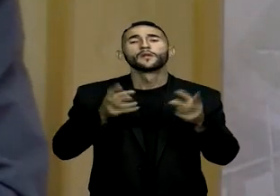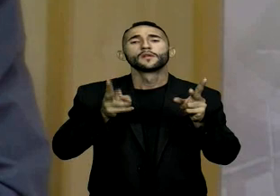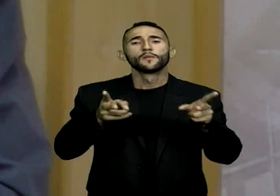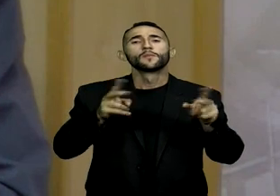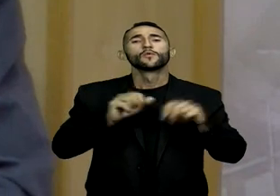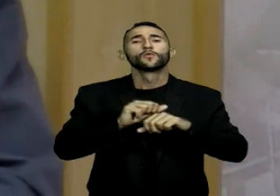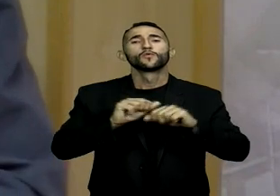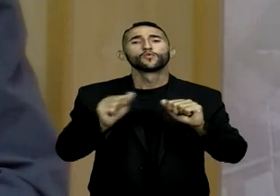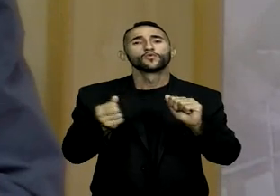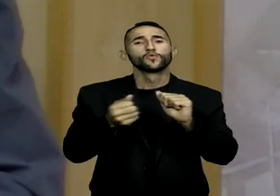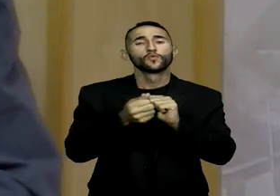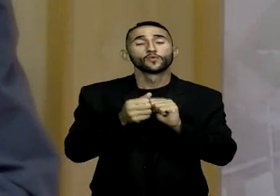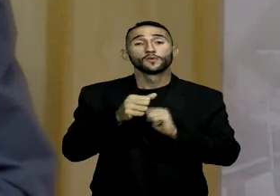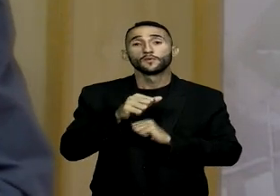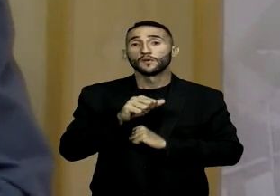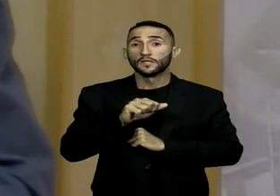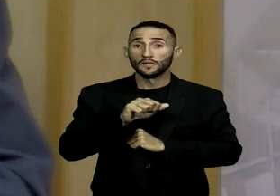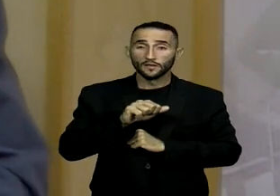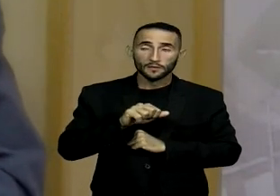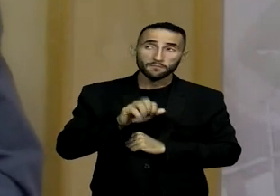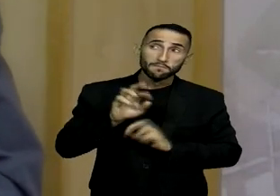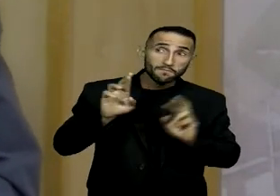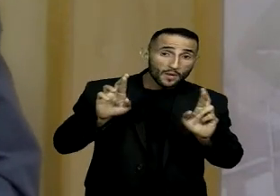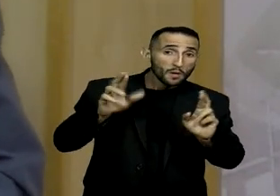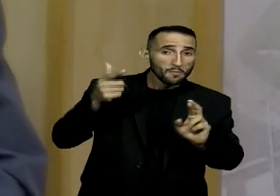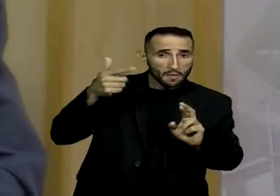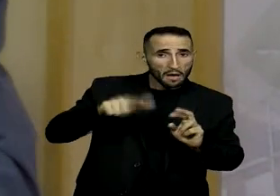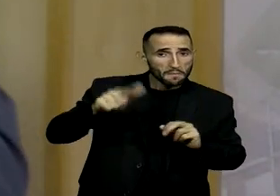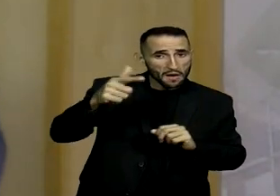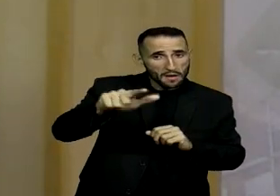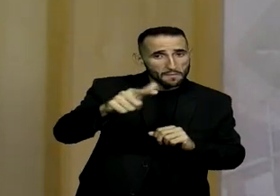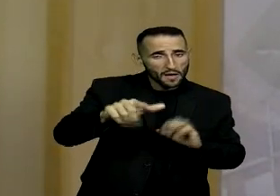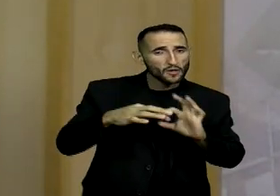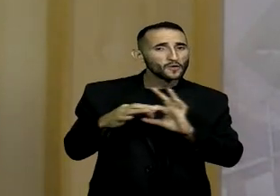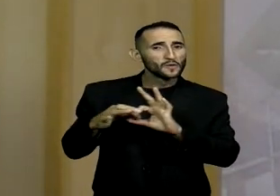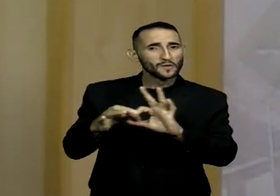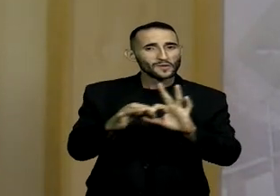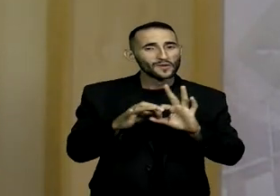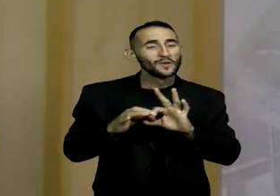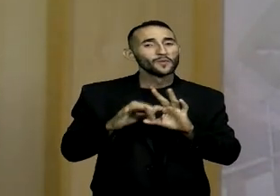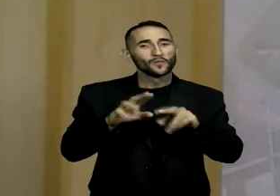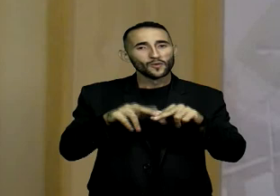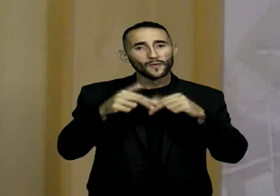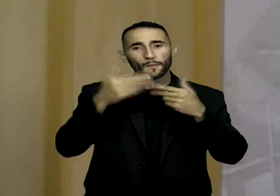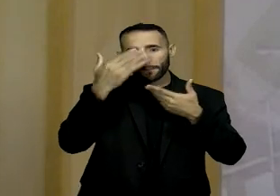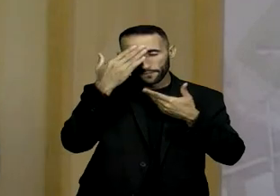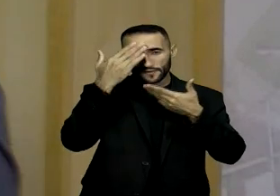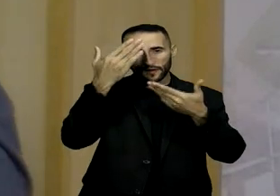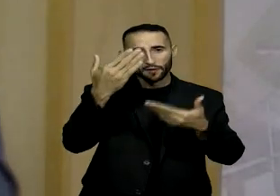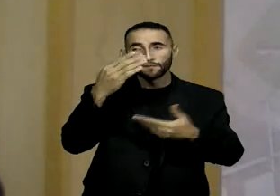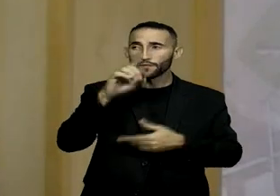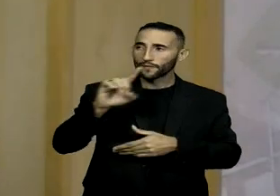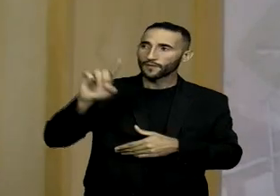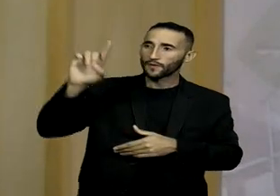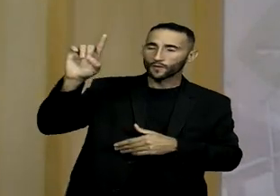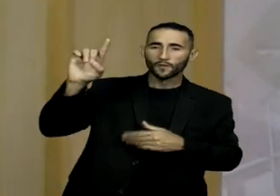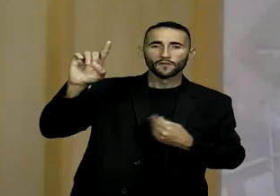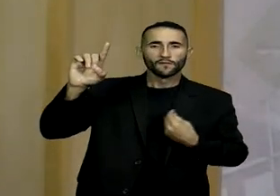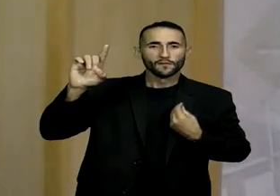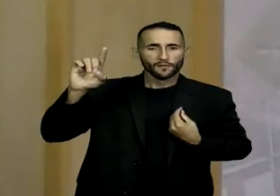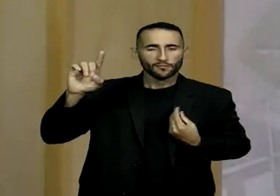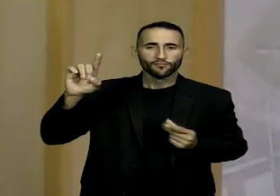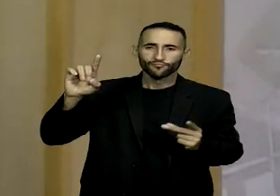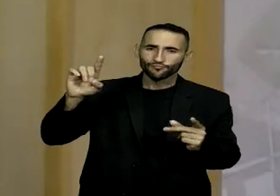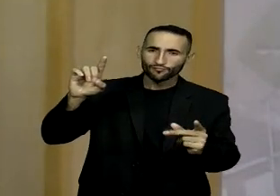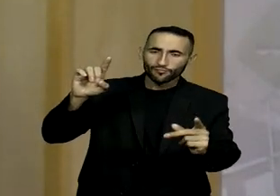lado de vocês, com fé em Deus nós estaremos juntos aí por muitos e muitos anos ainda, tá? Então, agradecer a Deus pela vida de vocês